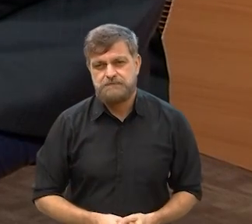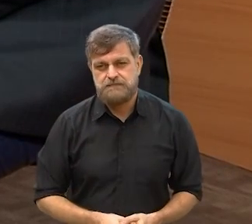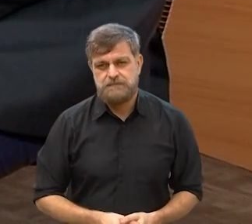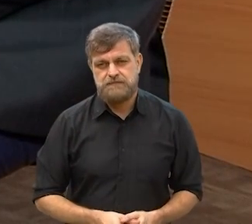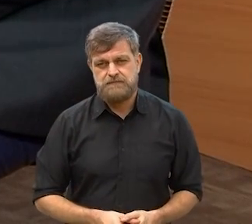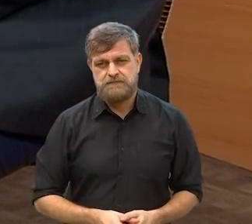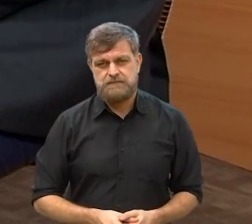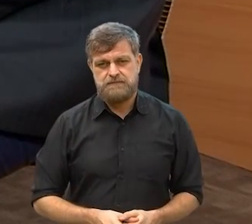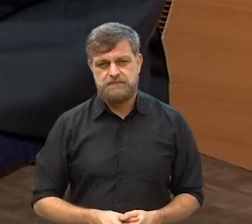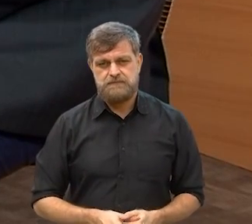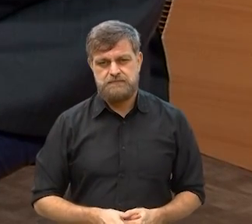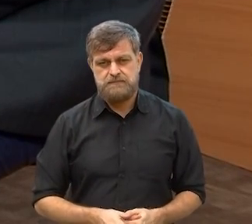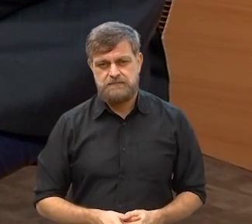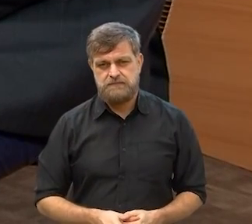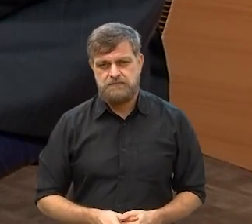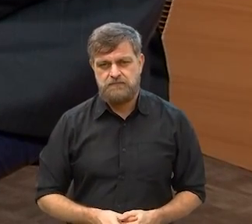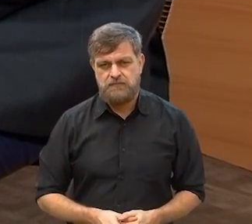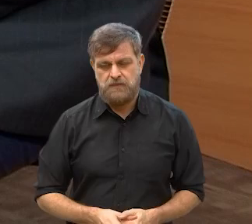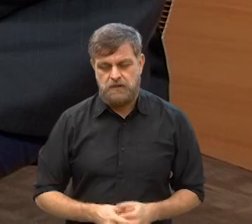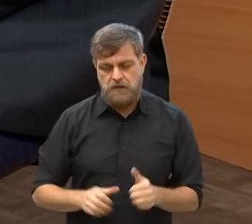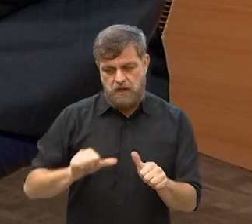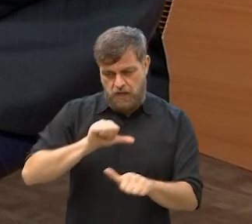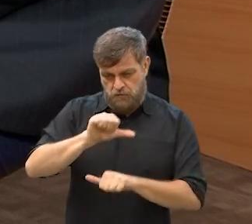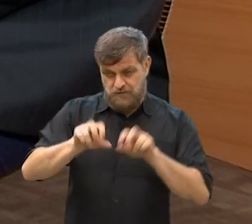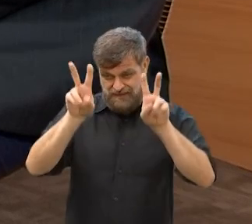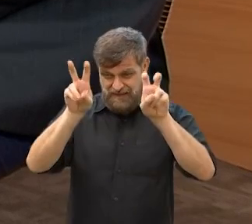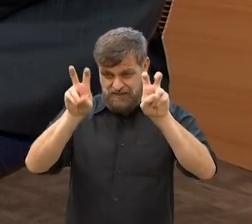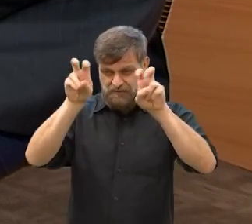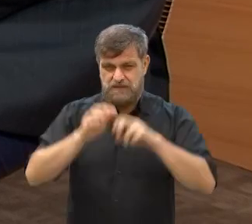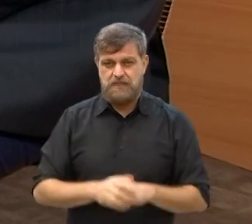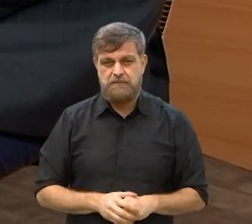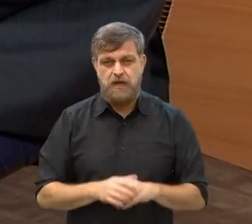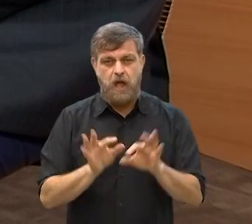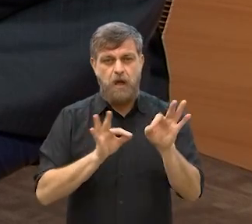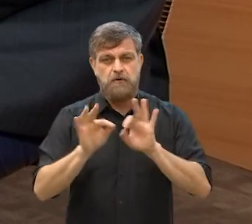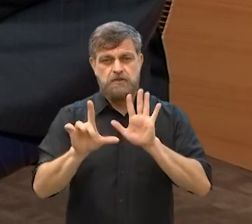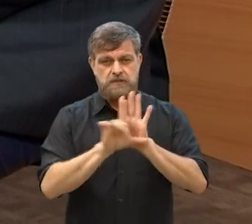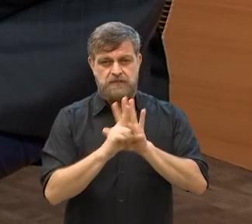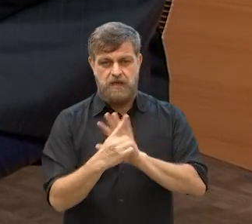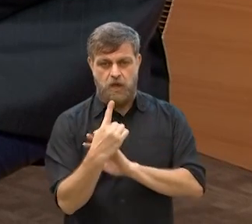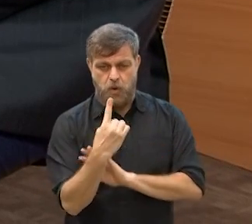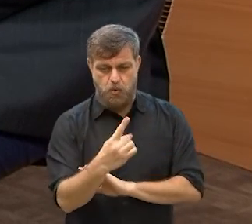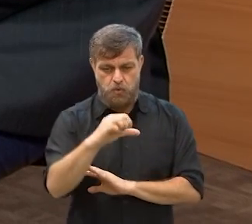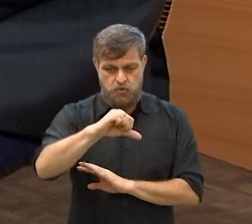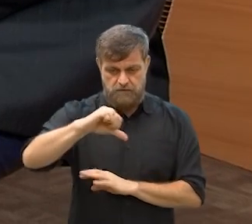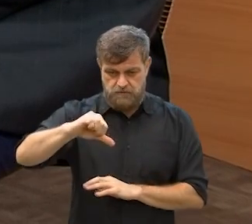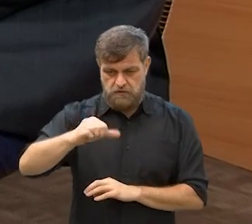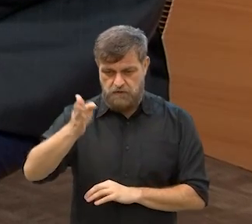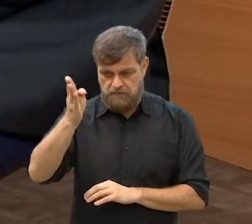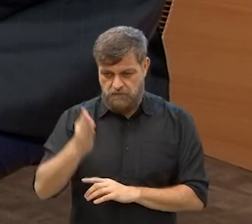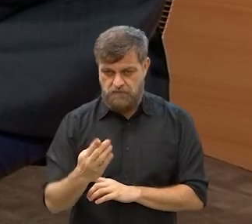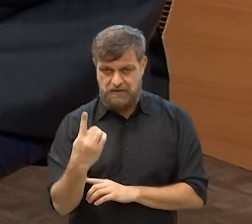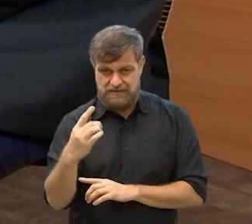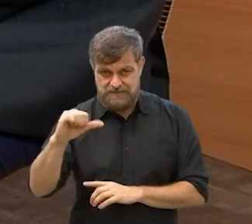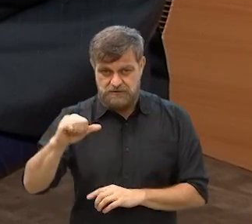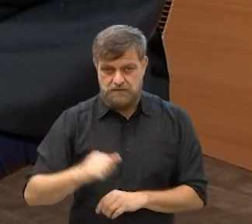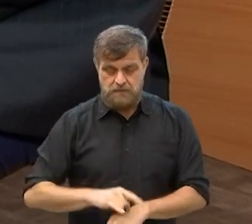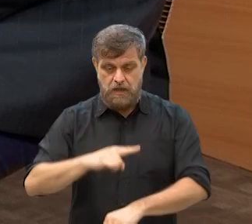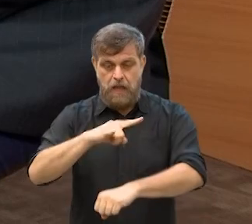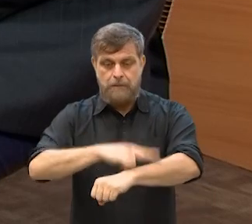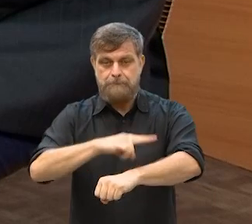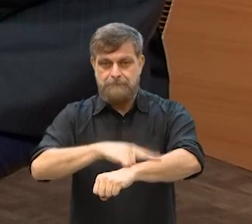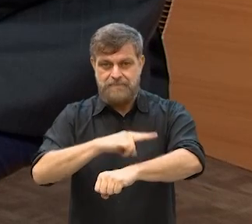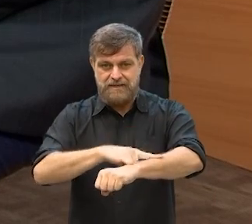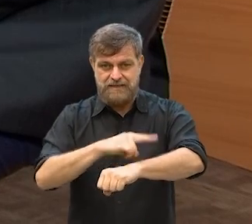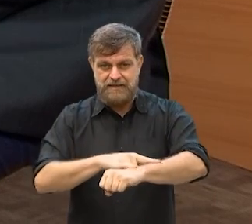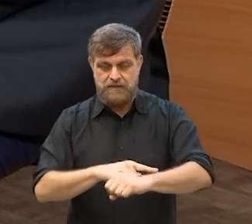não dá para aceitar. Vereador, eu queria mudar um pouquinho de assunto para falar sobre o projeto de lei 199 desse ano, que é sobre banheiro